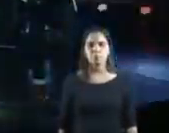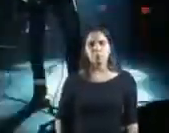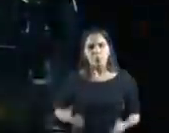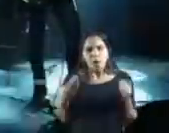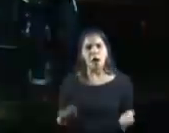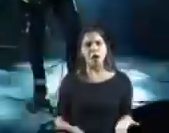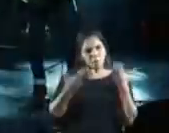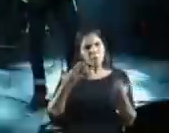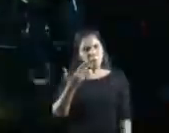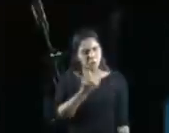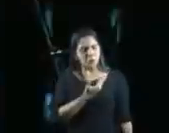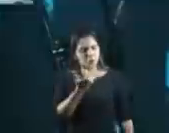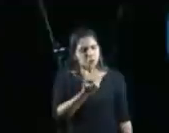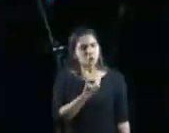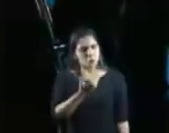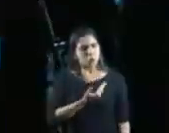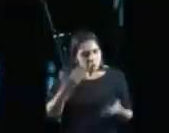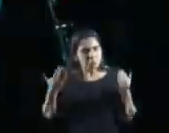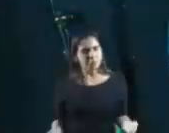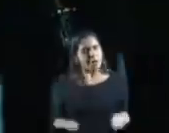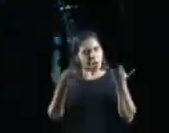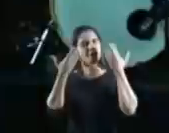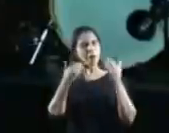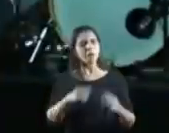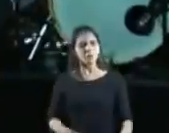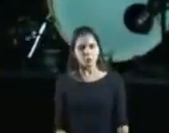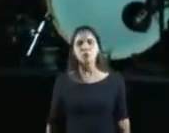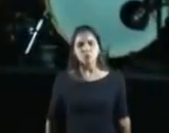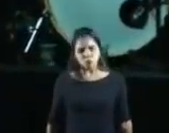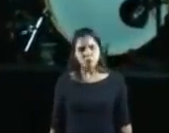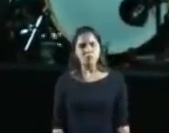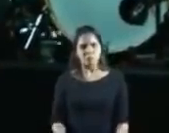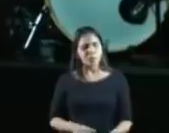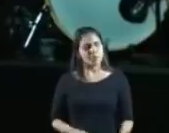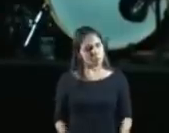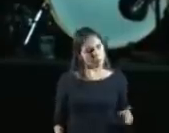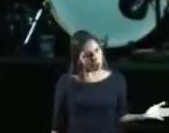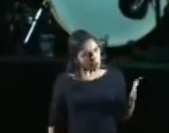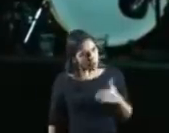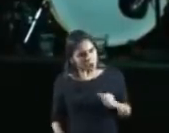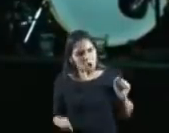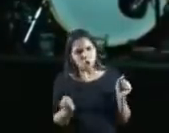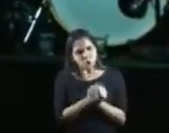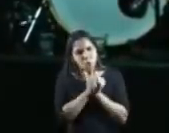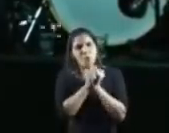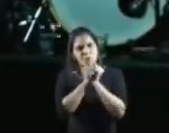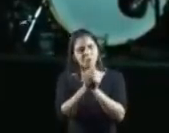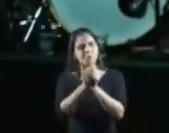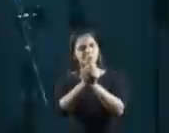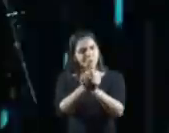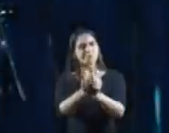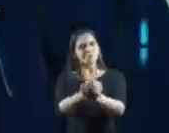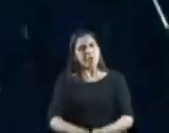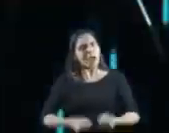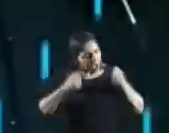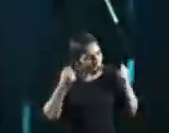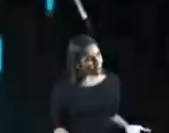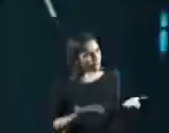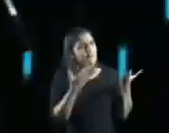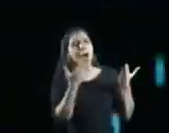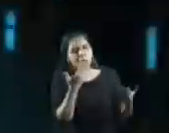Avante, camarada, avante, junta a tua nossa voz.